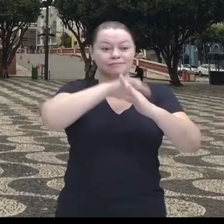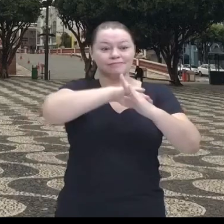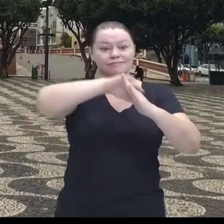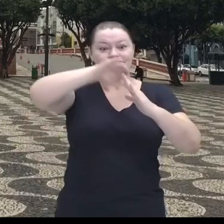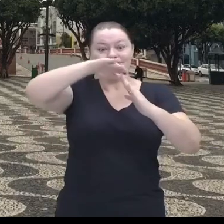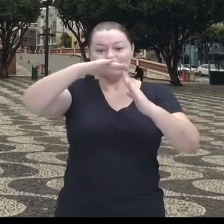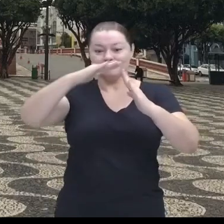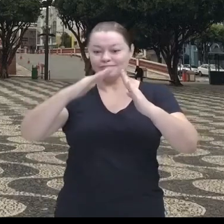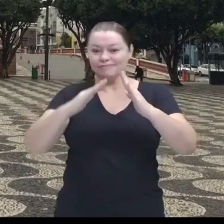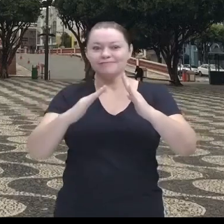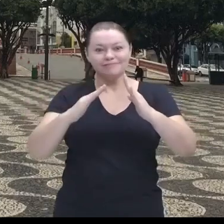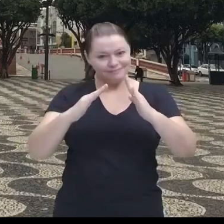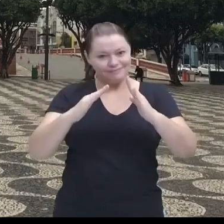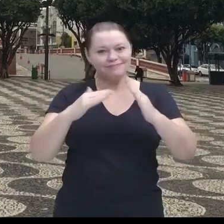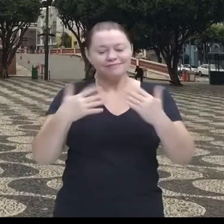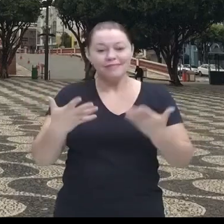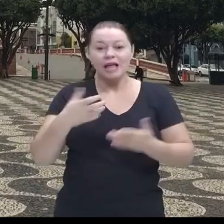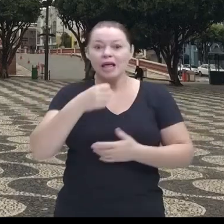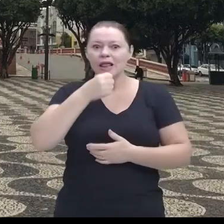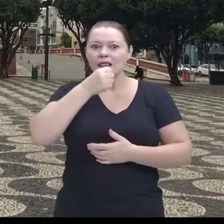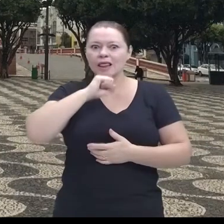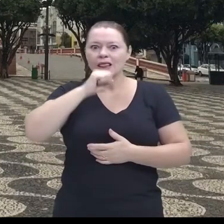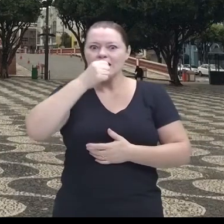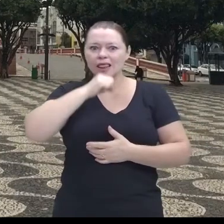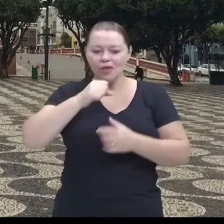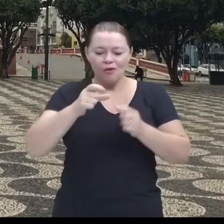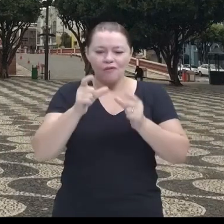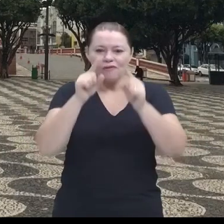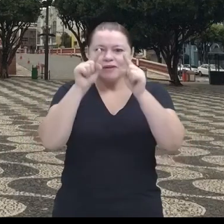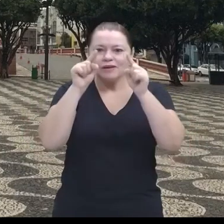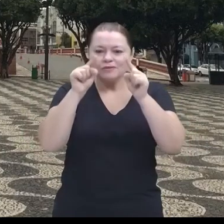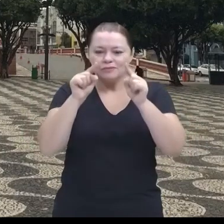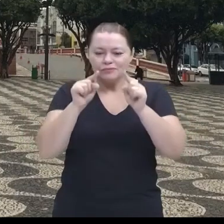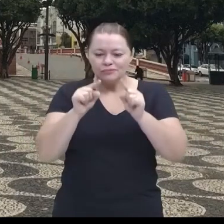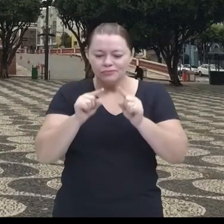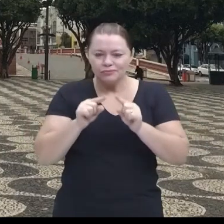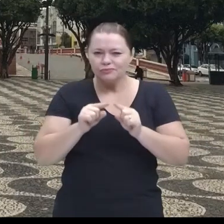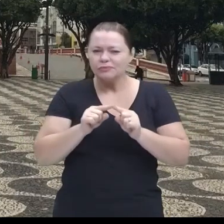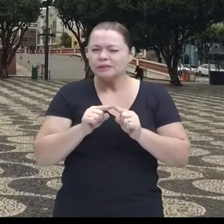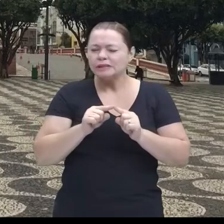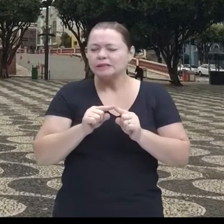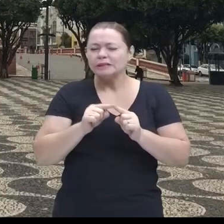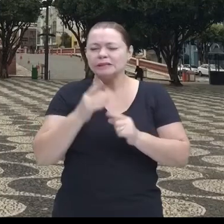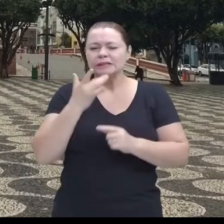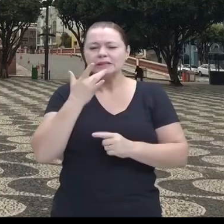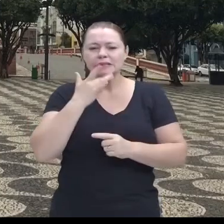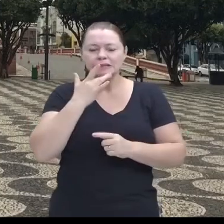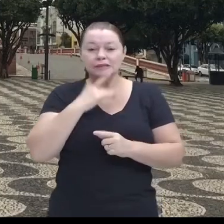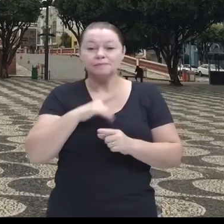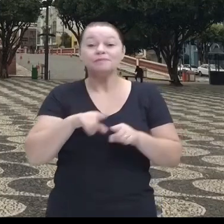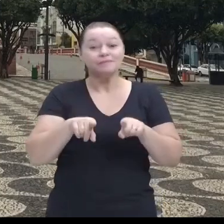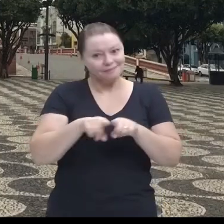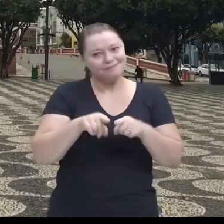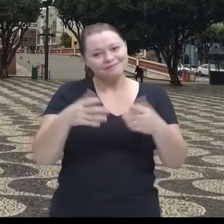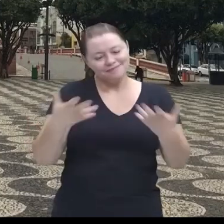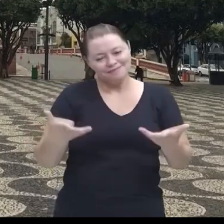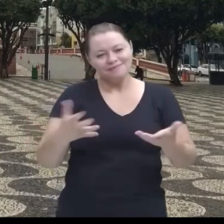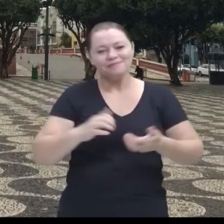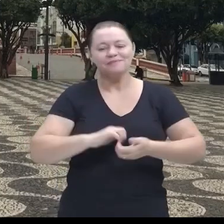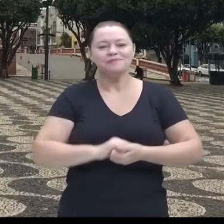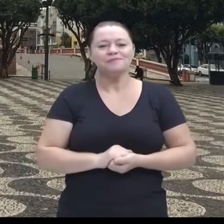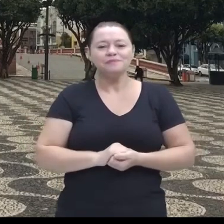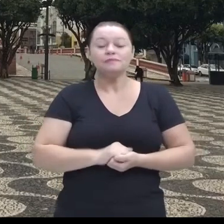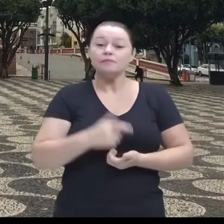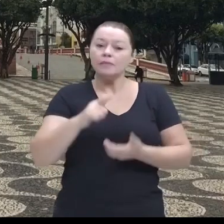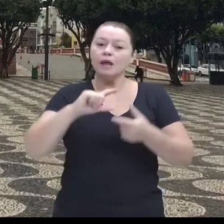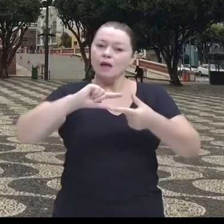Telhado, sorvete, aquela casquinha do sorvete, lembra também um triângulo? Triângulo, uma